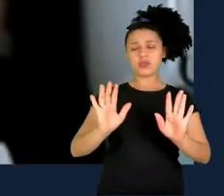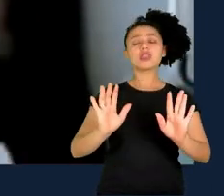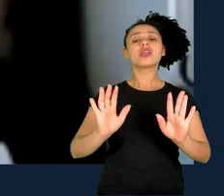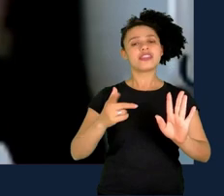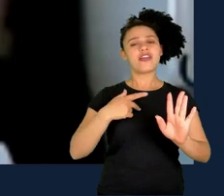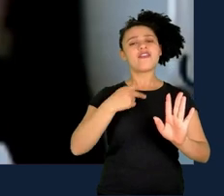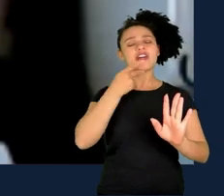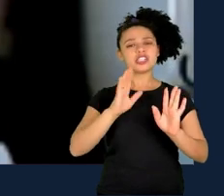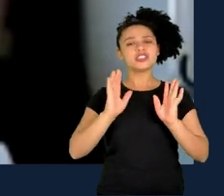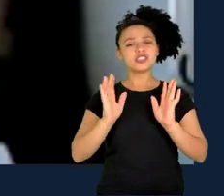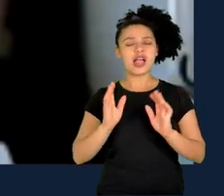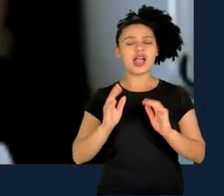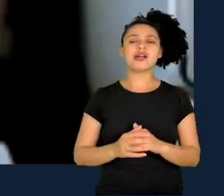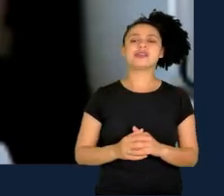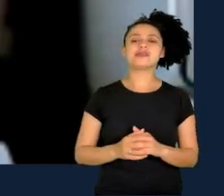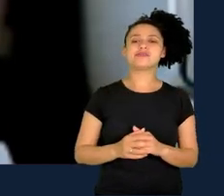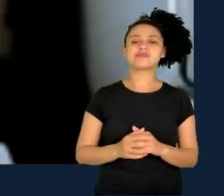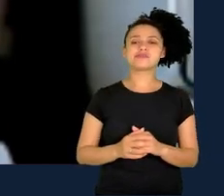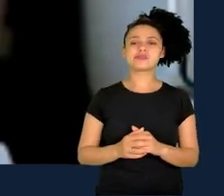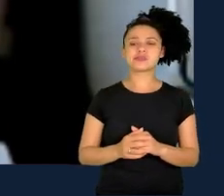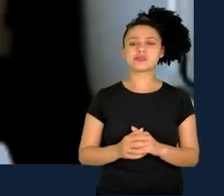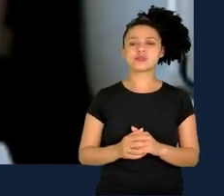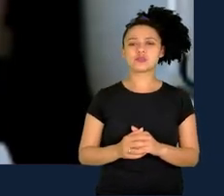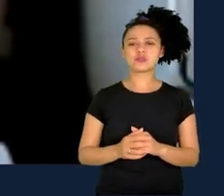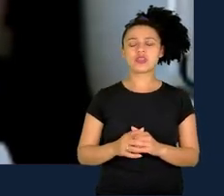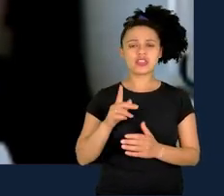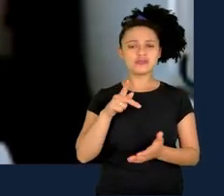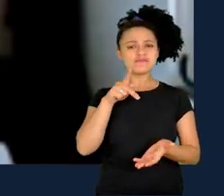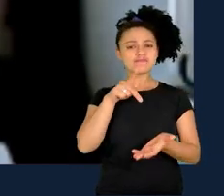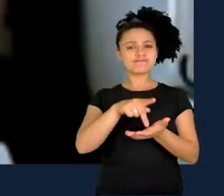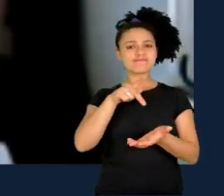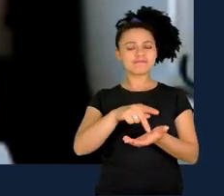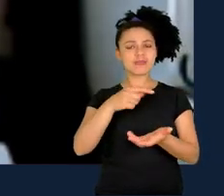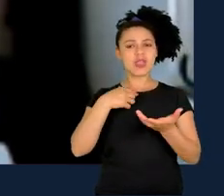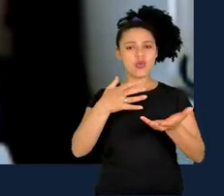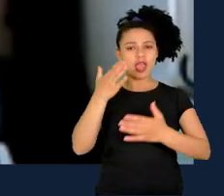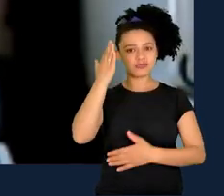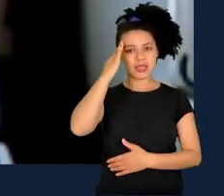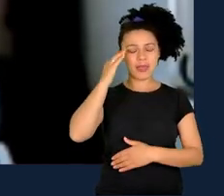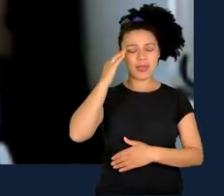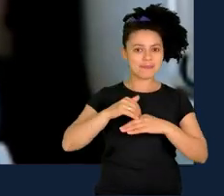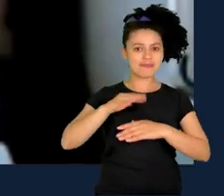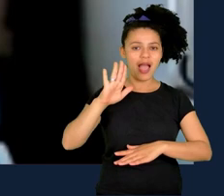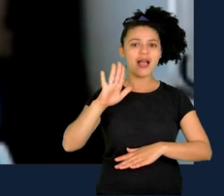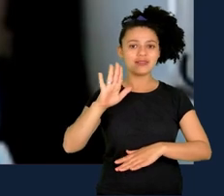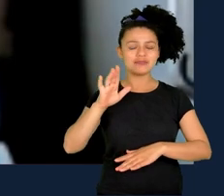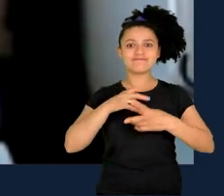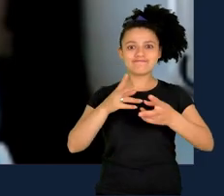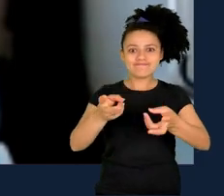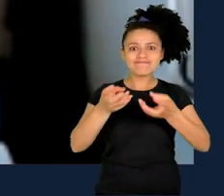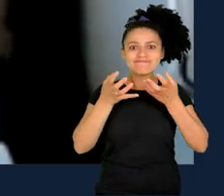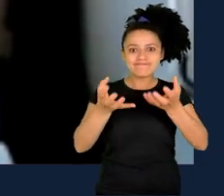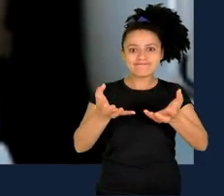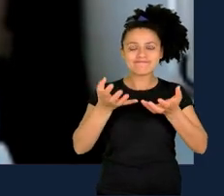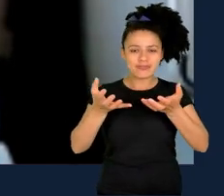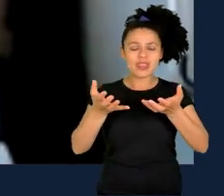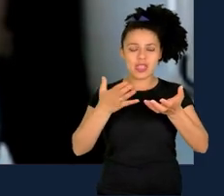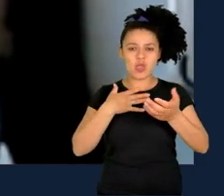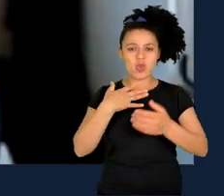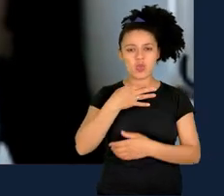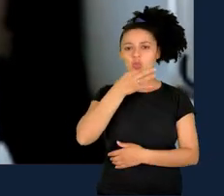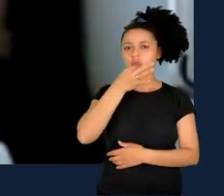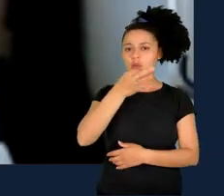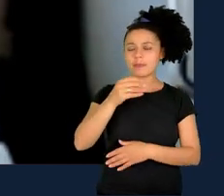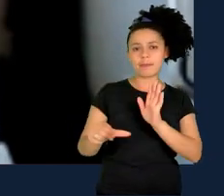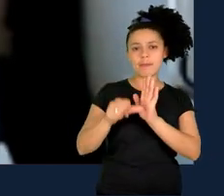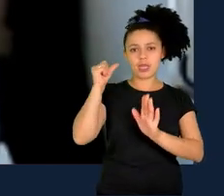né? A gente realmente quer saber mais. Então, eu acho que, para mim, a primeira abordagem